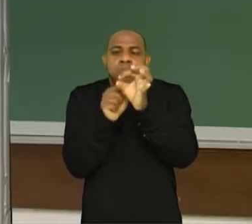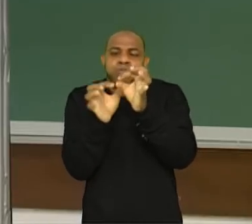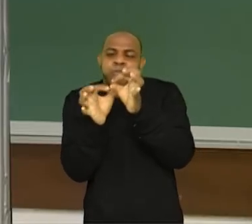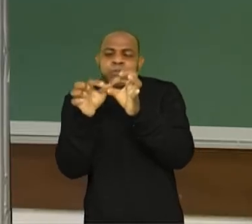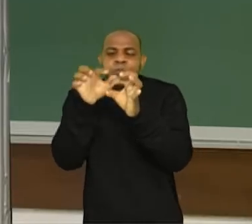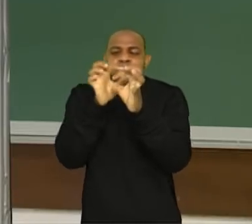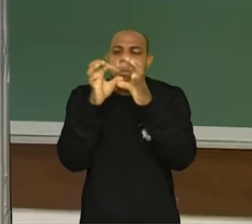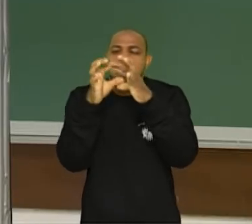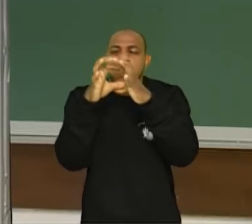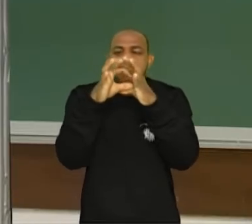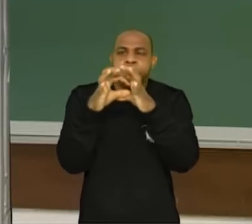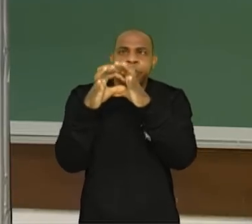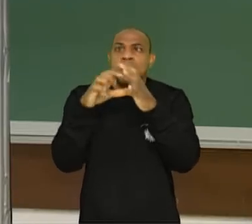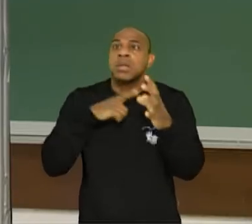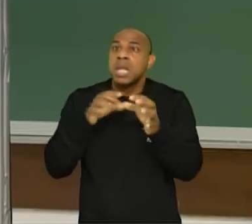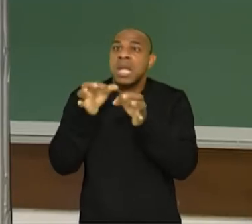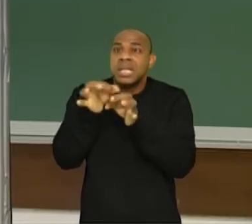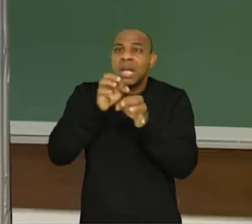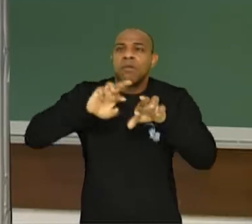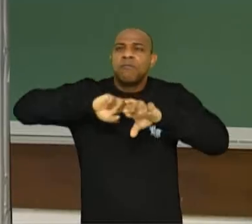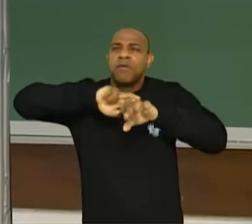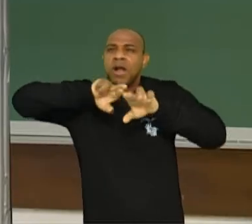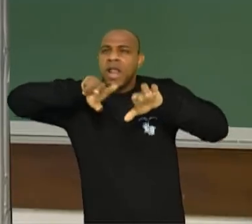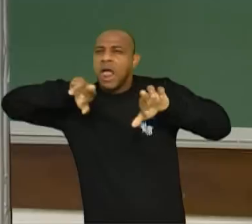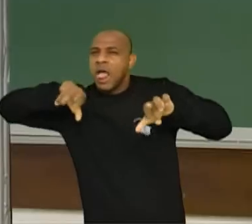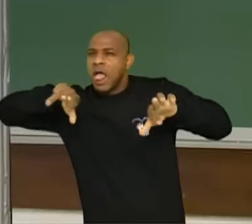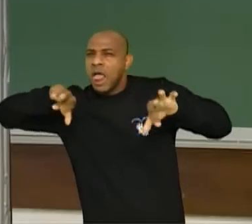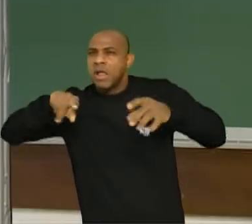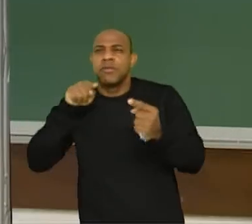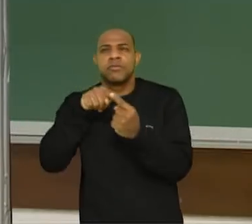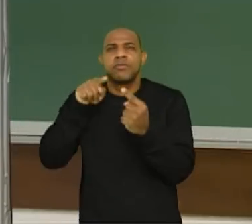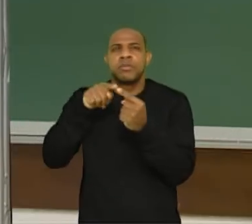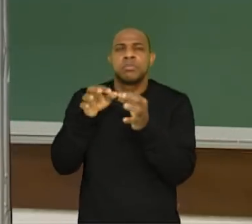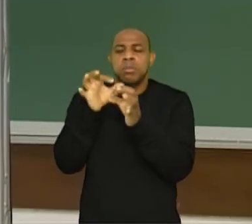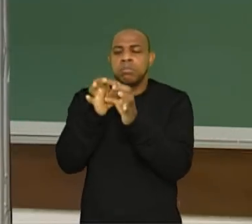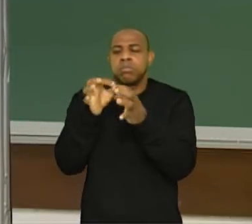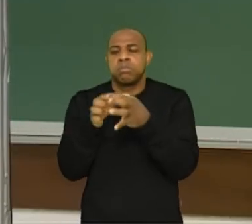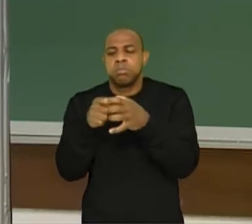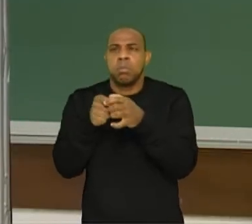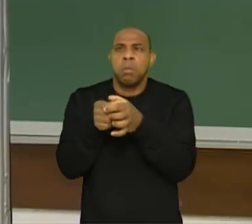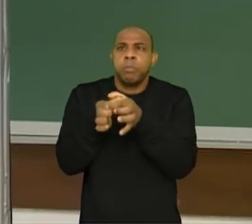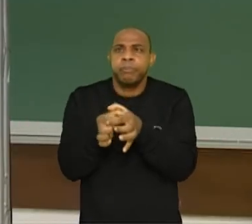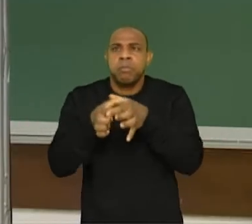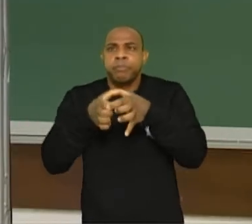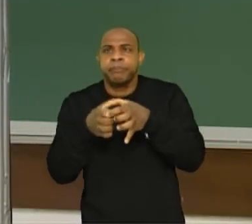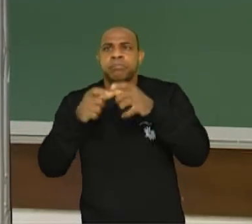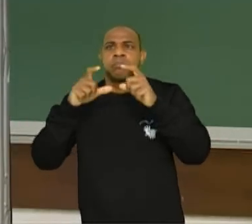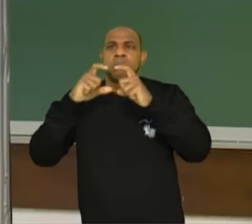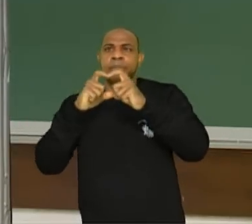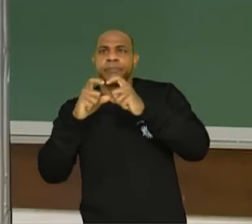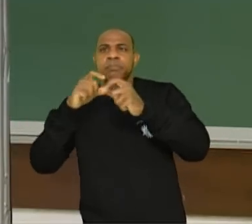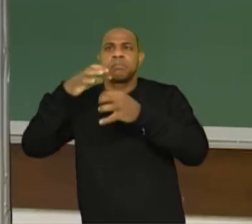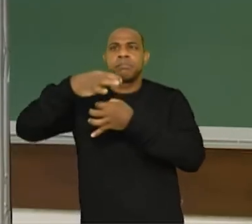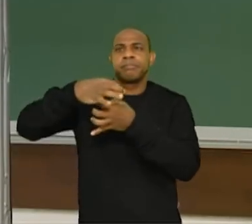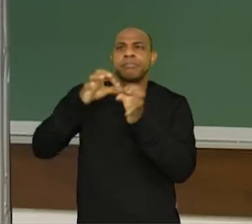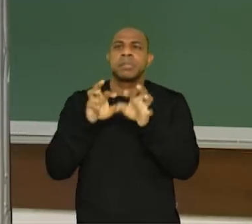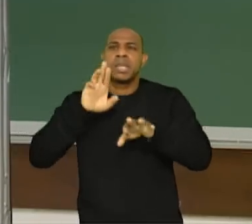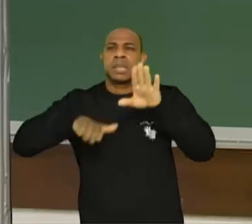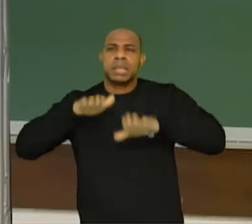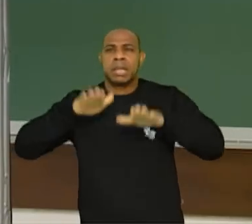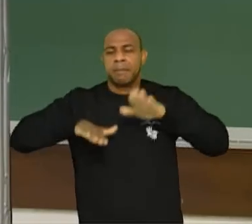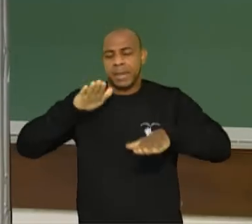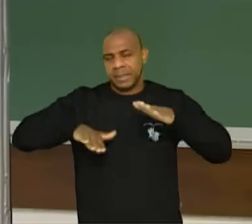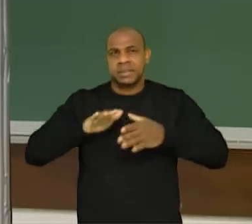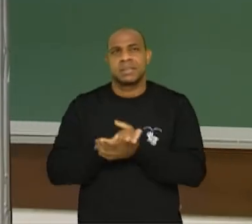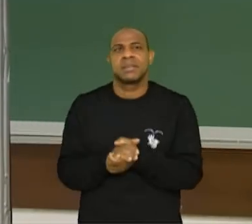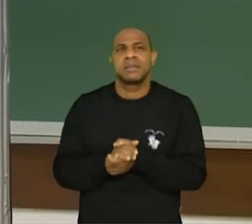com diversos formatos, né? Tem células animais, células vegetais, então ela varia bastante também, né? Essas